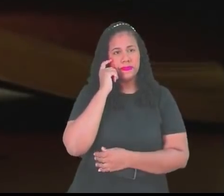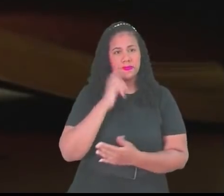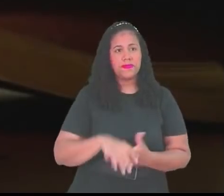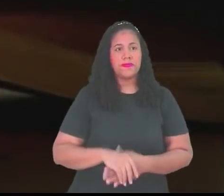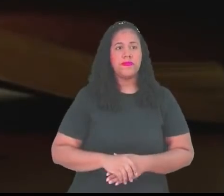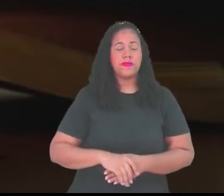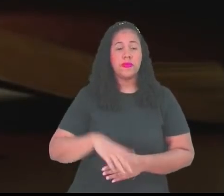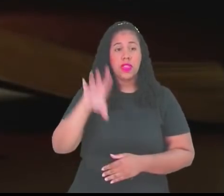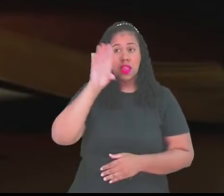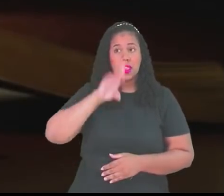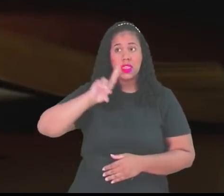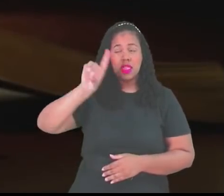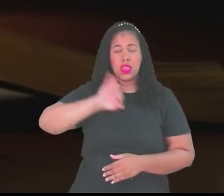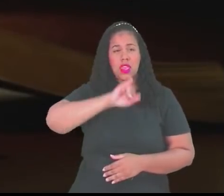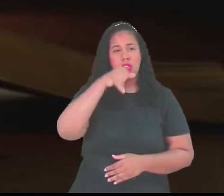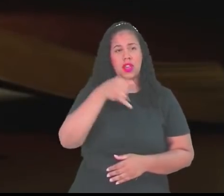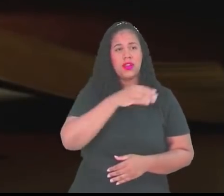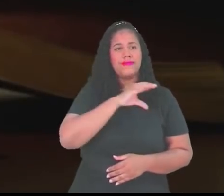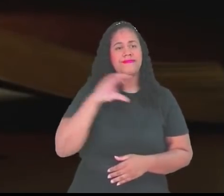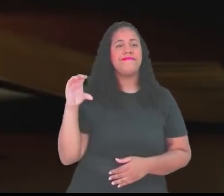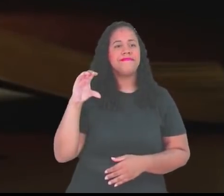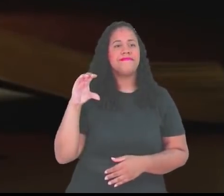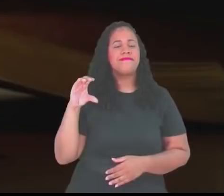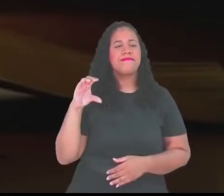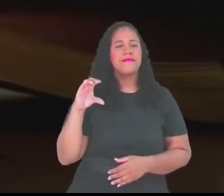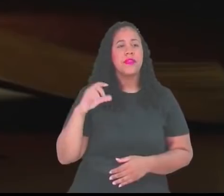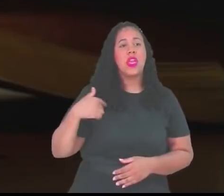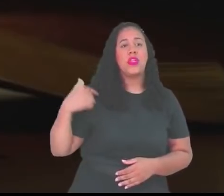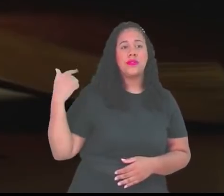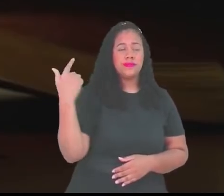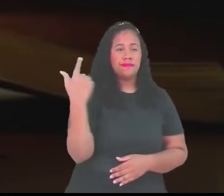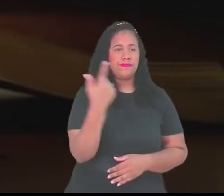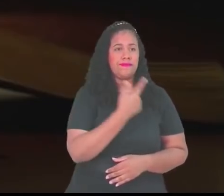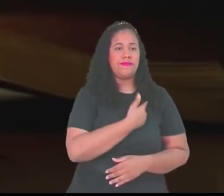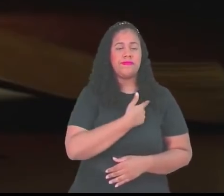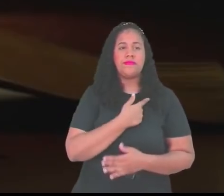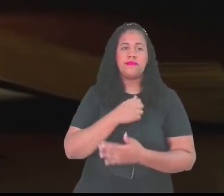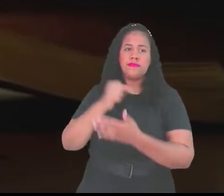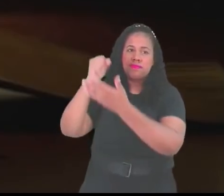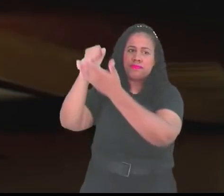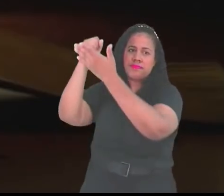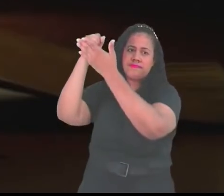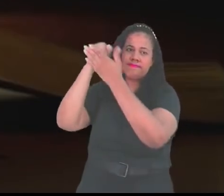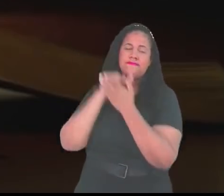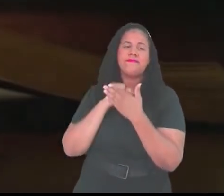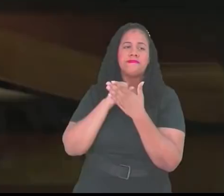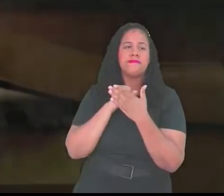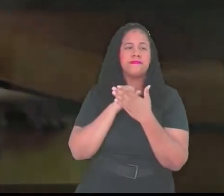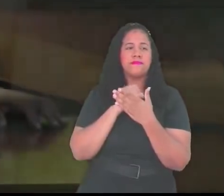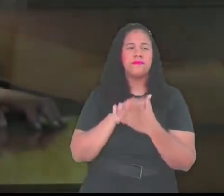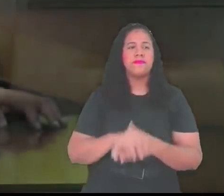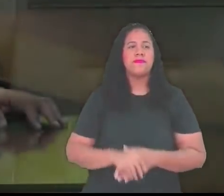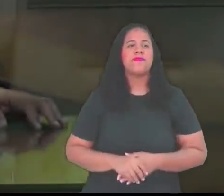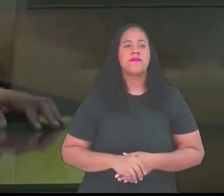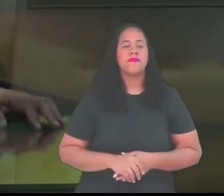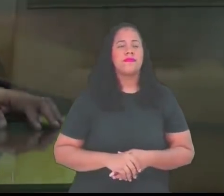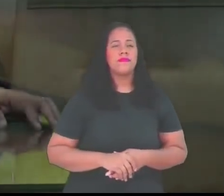O Deus de Jacó é o nosso refúgio.